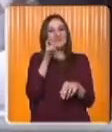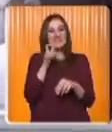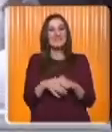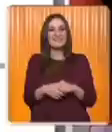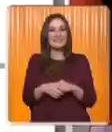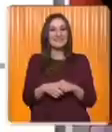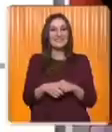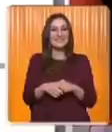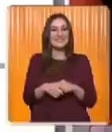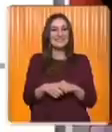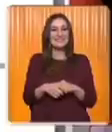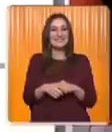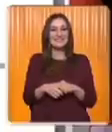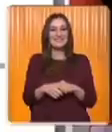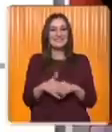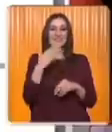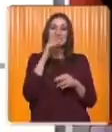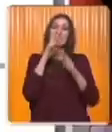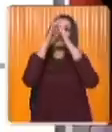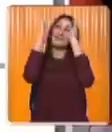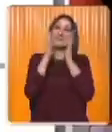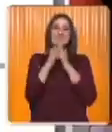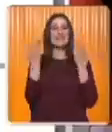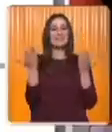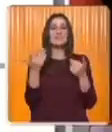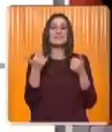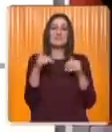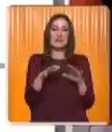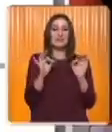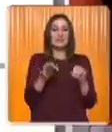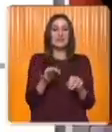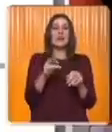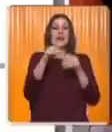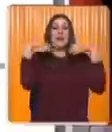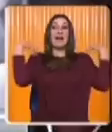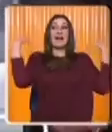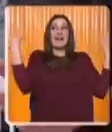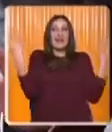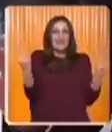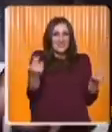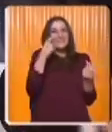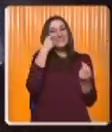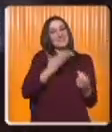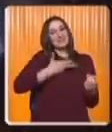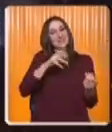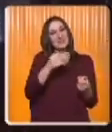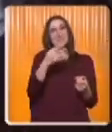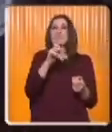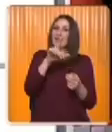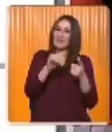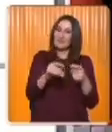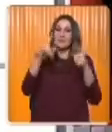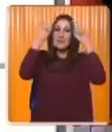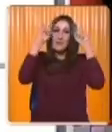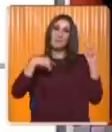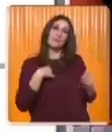promessa, não é? E encomendou-se a Nossa Senhora de Fátima. É verdade. Mas o que vale é que aqui o anjo foi o Dr. Paulo Maló. É verdade. O